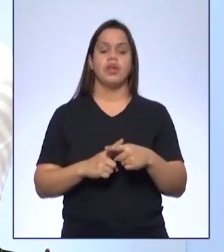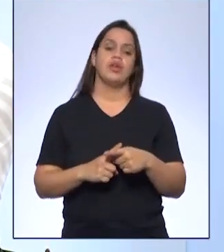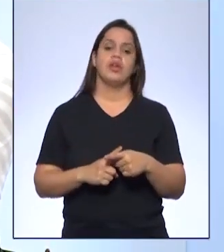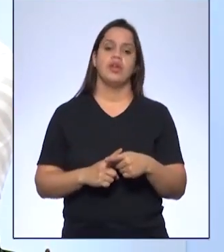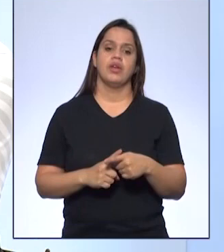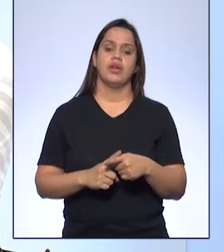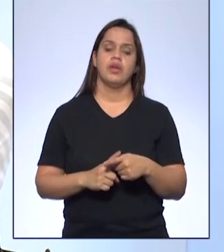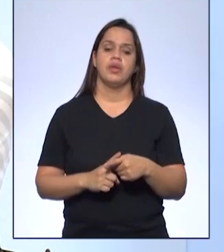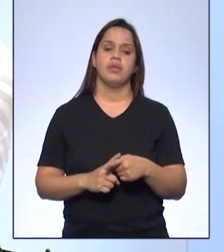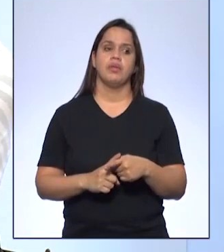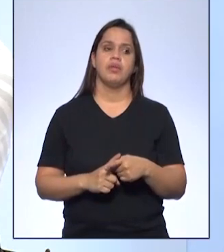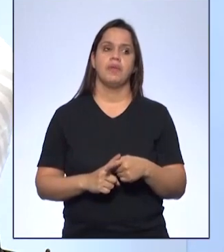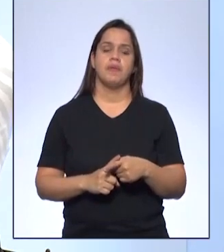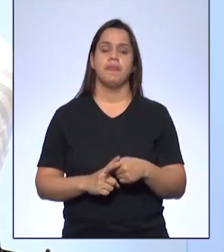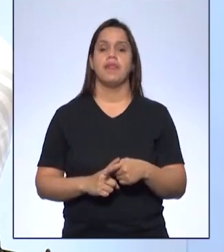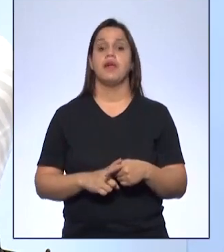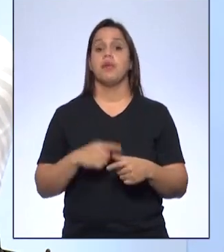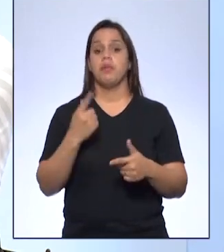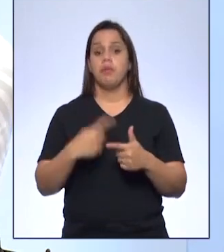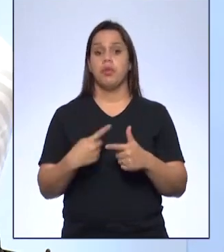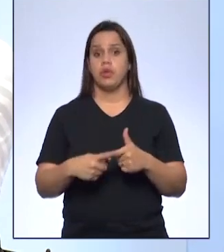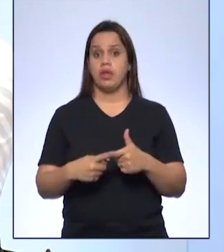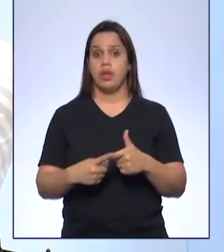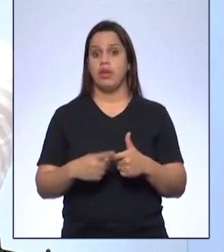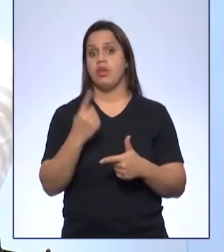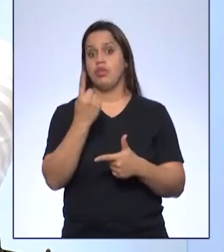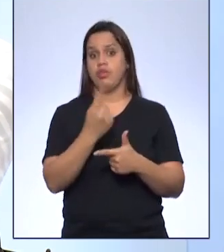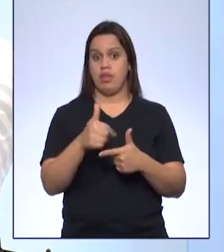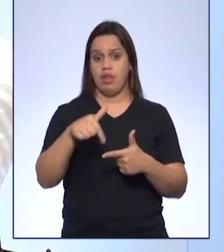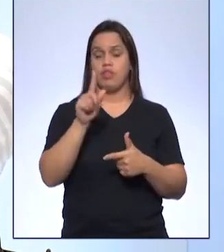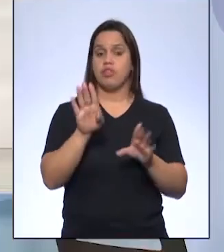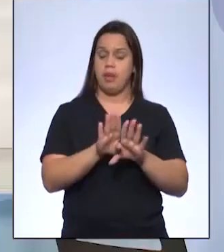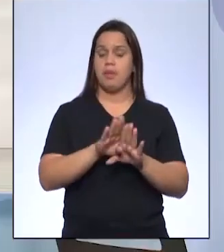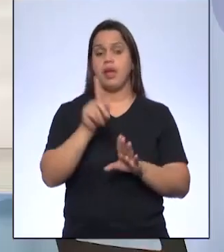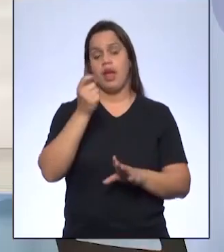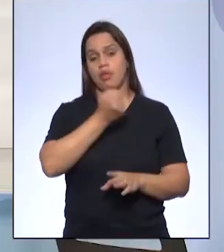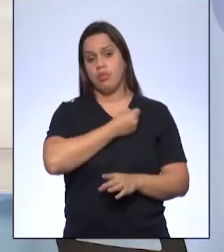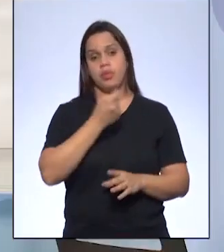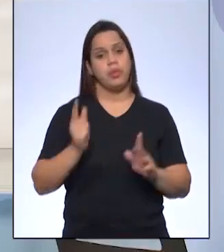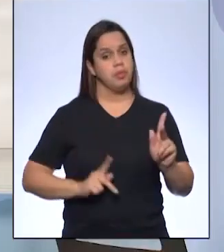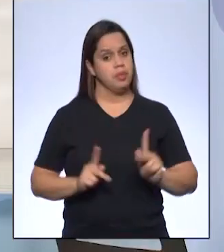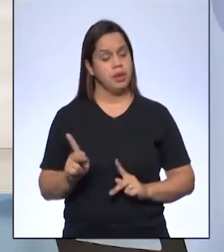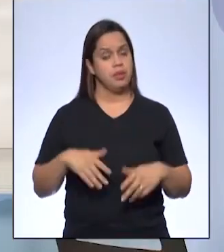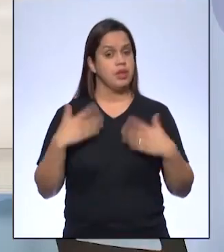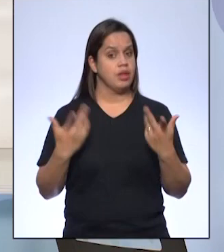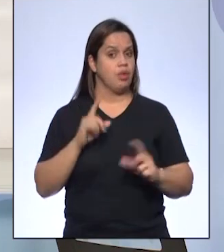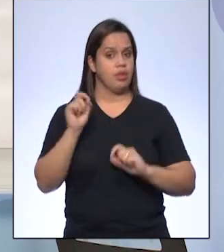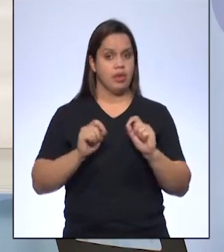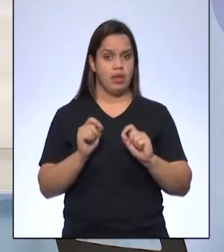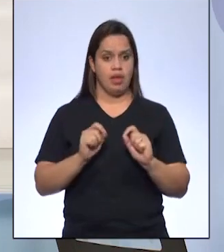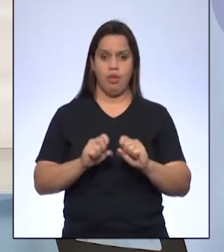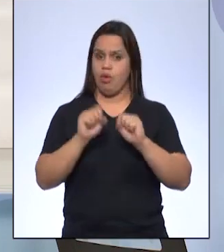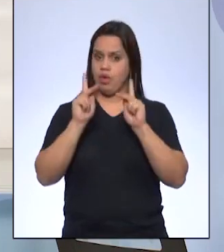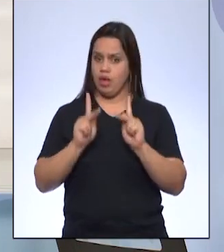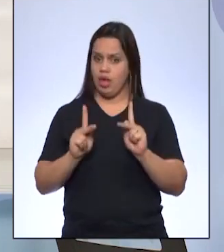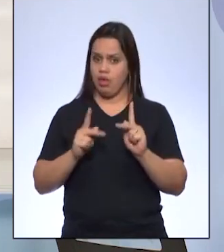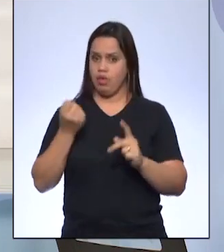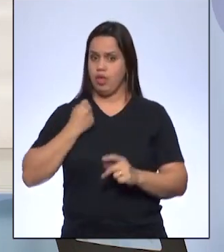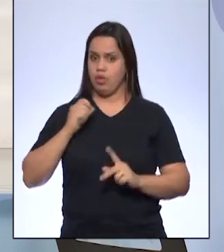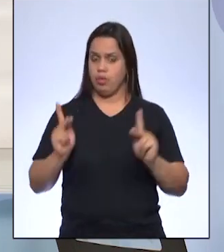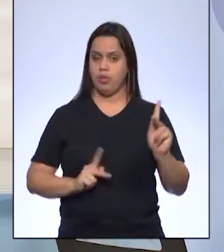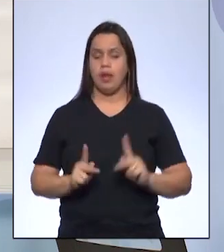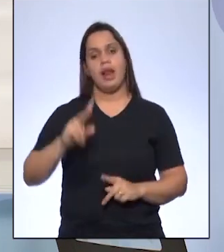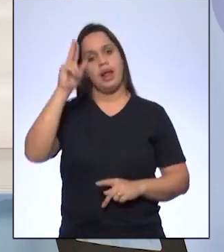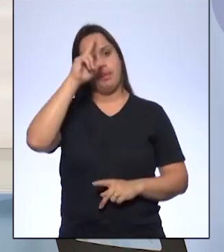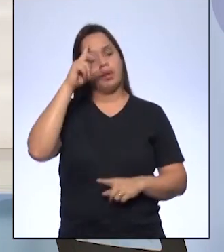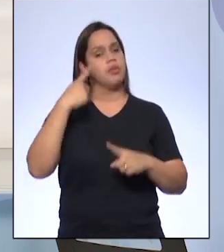por 7 é 2. E o 17 é um número primo, né? Exatamente. Tudo bem o que é um número primo? Lembrando,